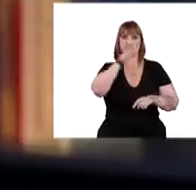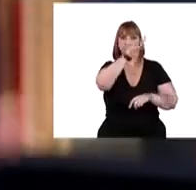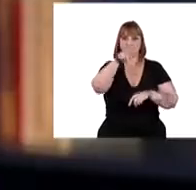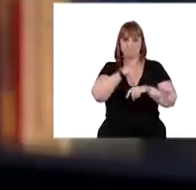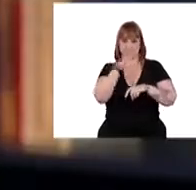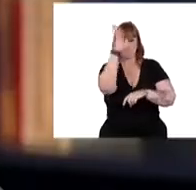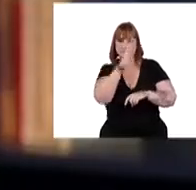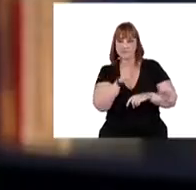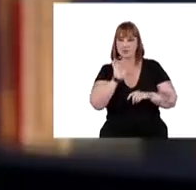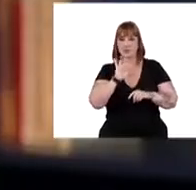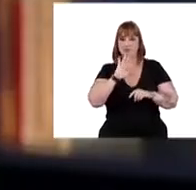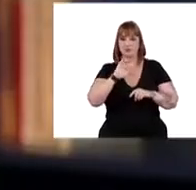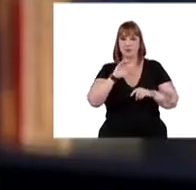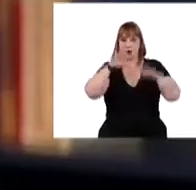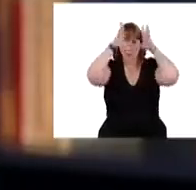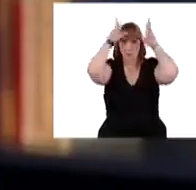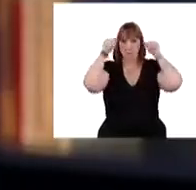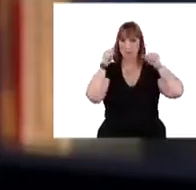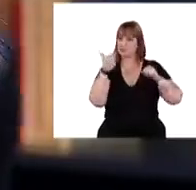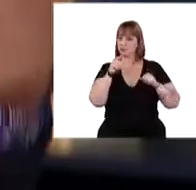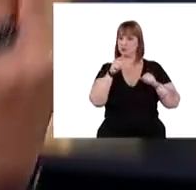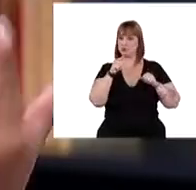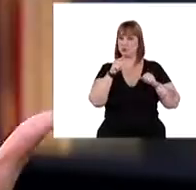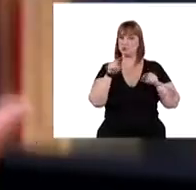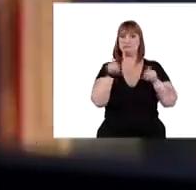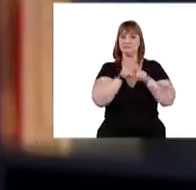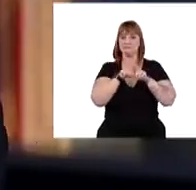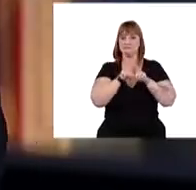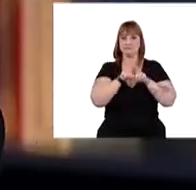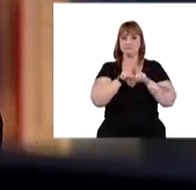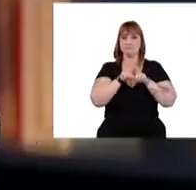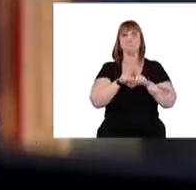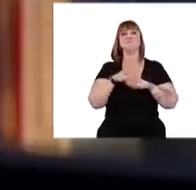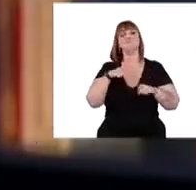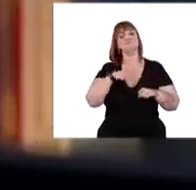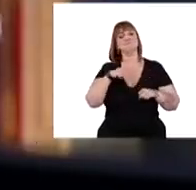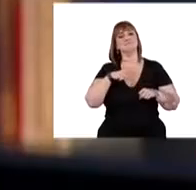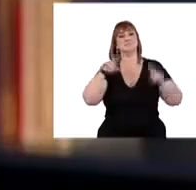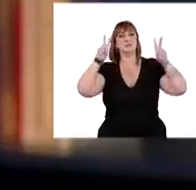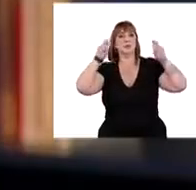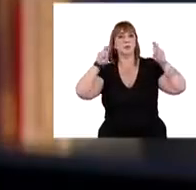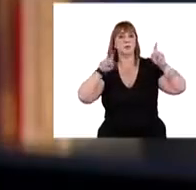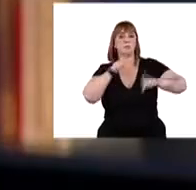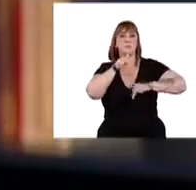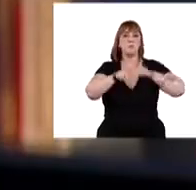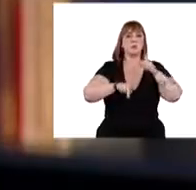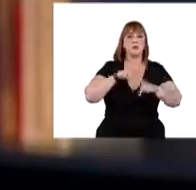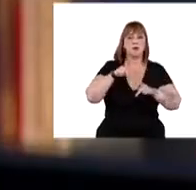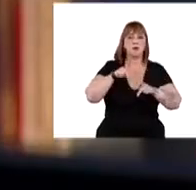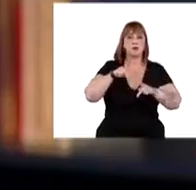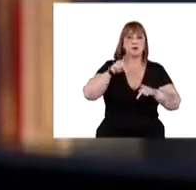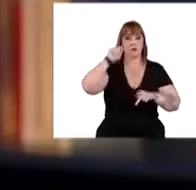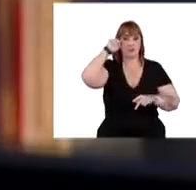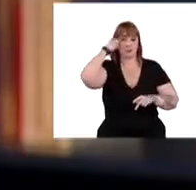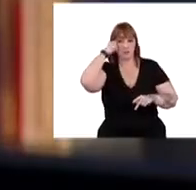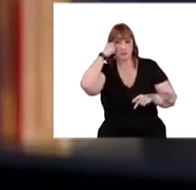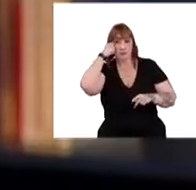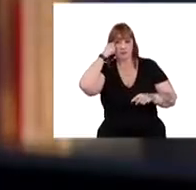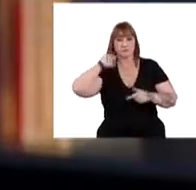além somente da questão indígena. Porque nós temos aí, claro, a questão dos povos também quilombola, né,